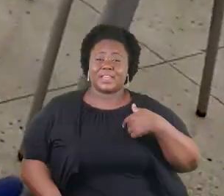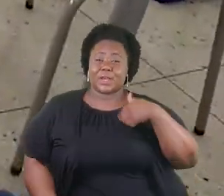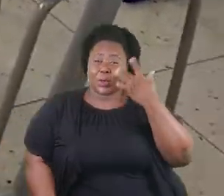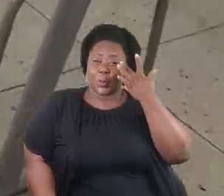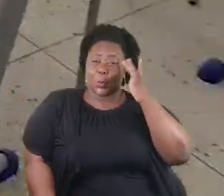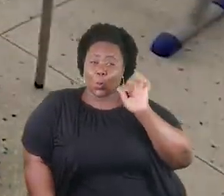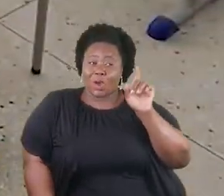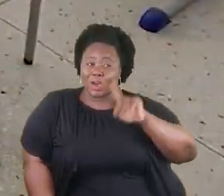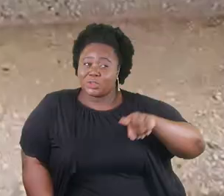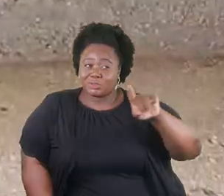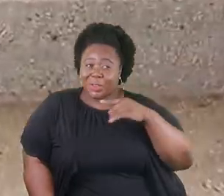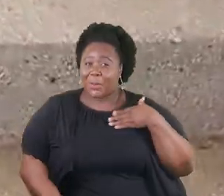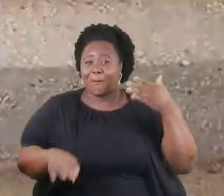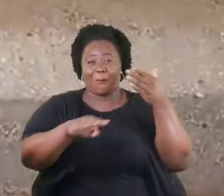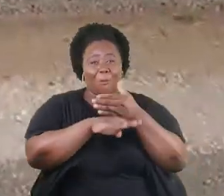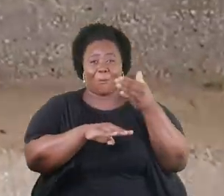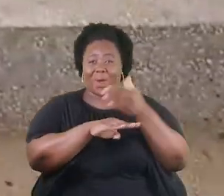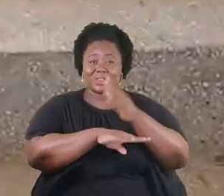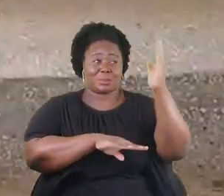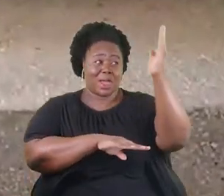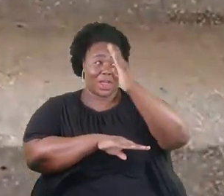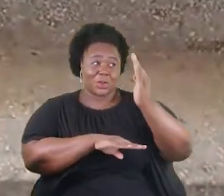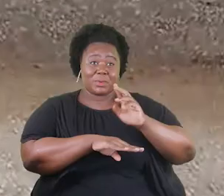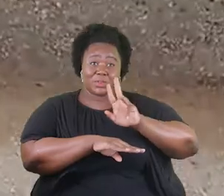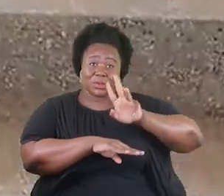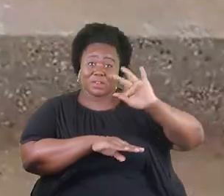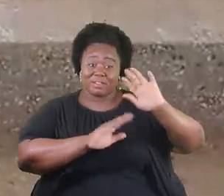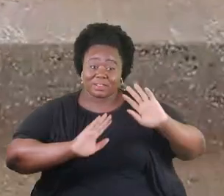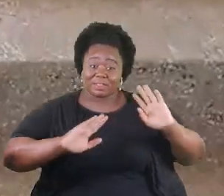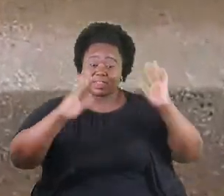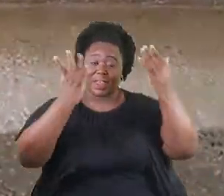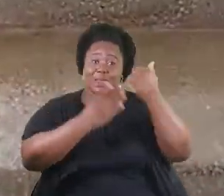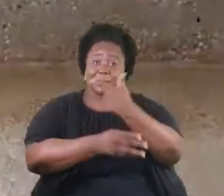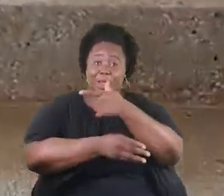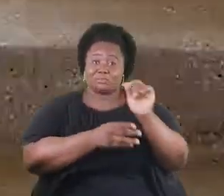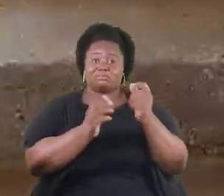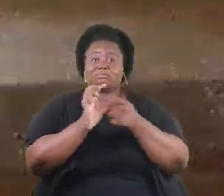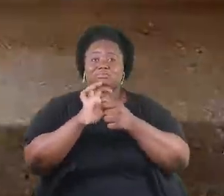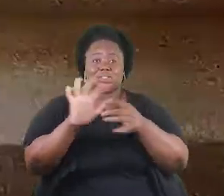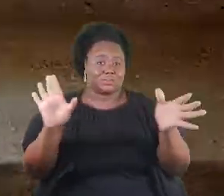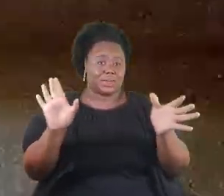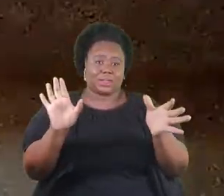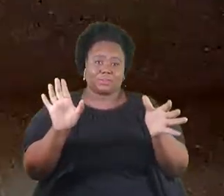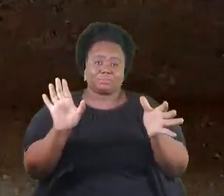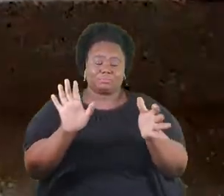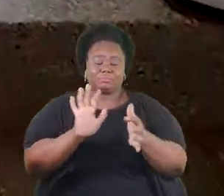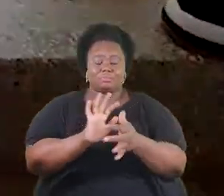que não façam parte desse Brasil que está por aniversariar a sua independência.